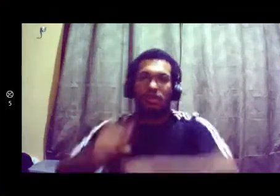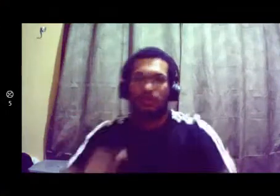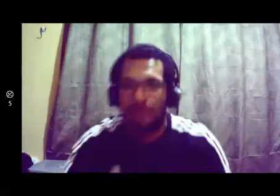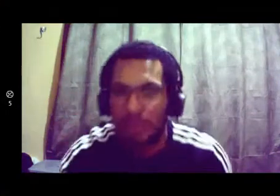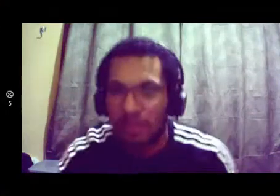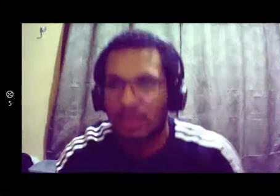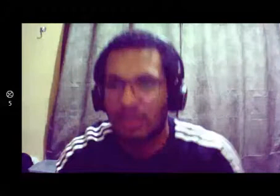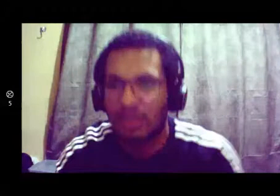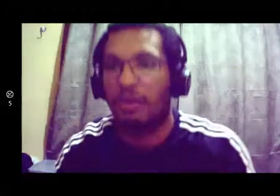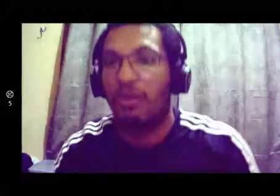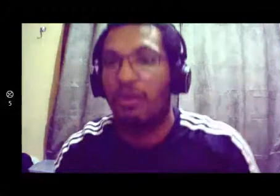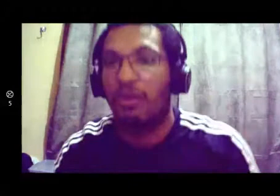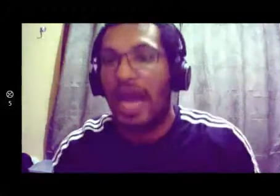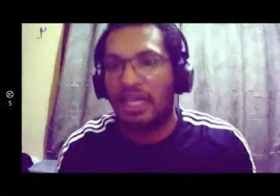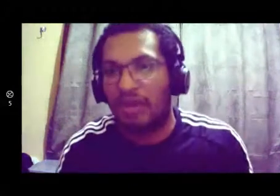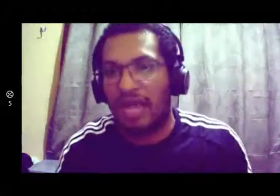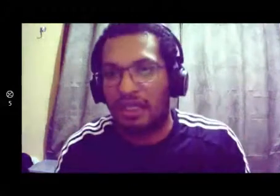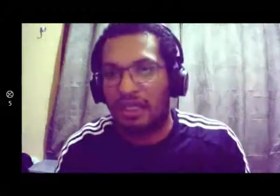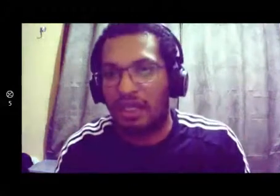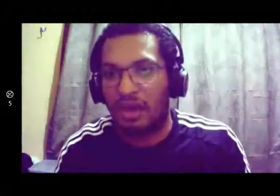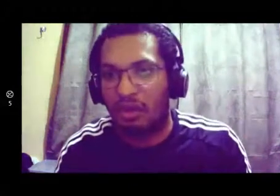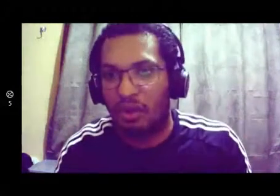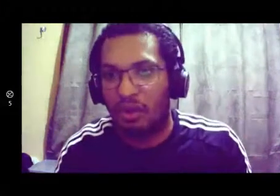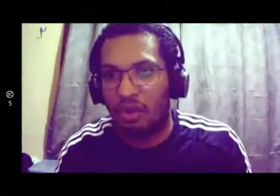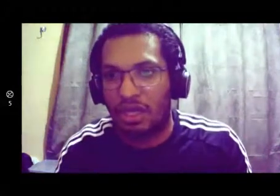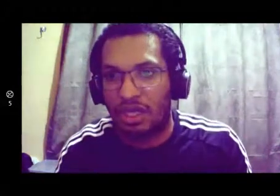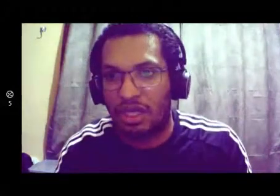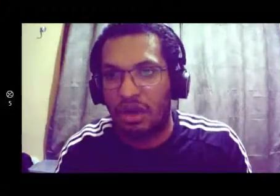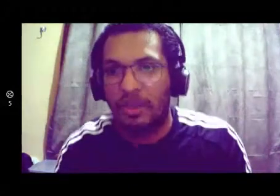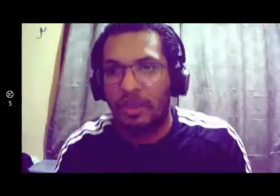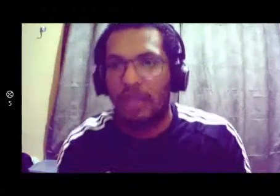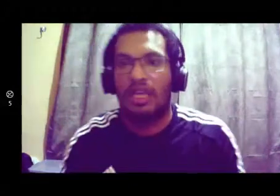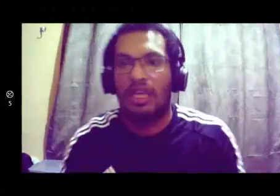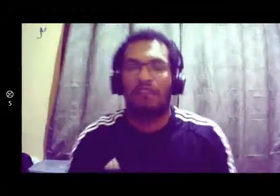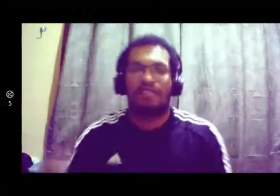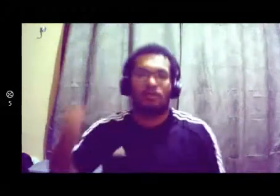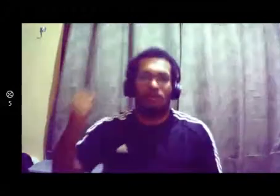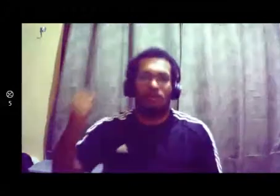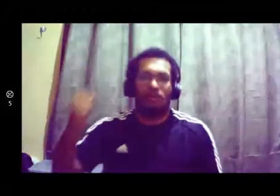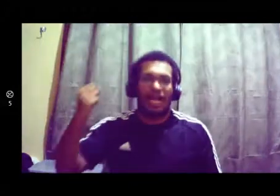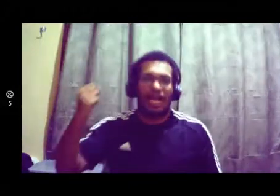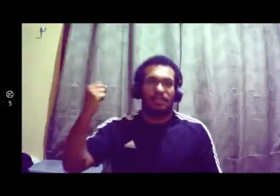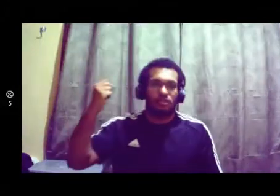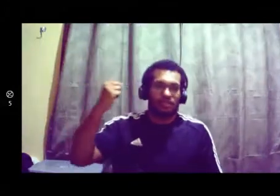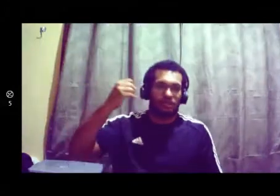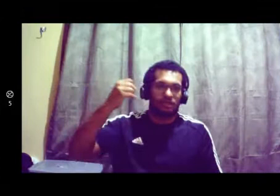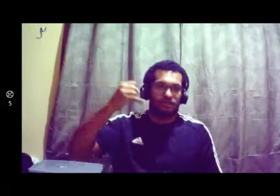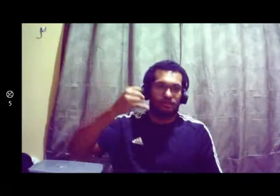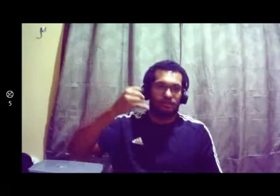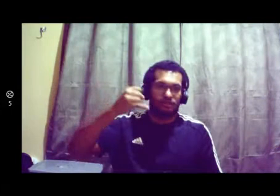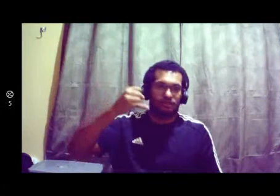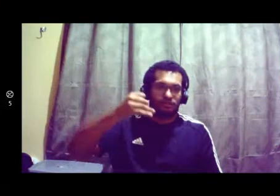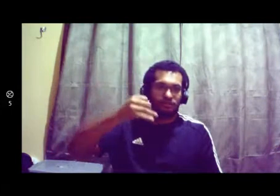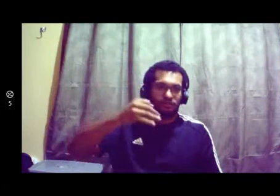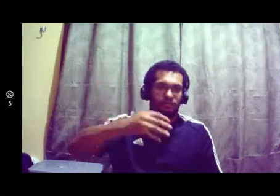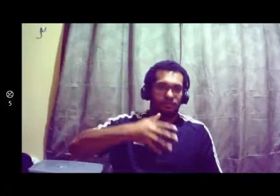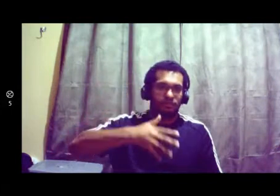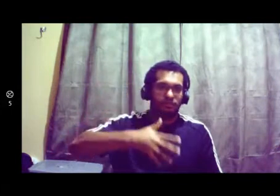Madrugada. Tá bom? Aqui no caso aqui, ó, eu coloquei aqui, ó, que ele faz madrugada só assim, ó.